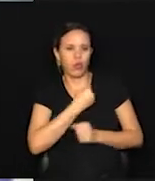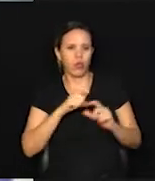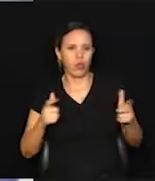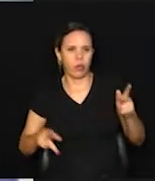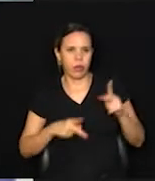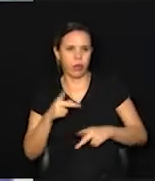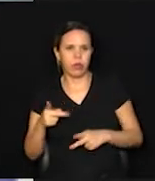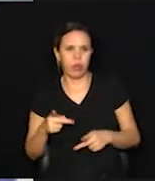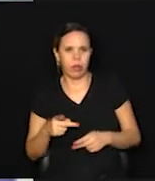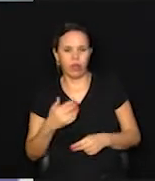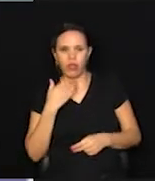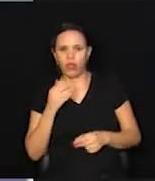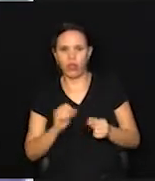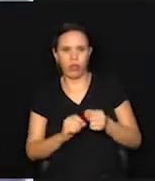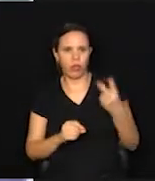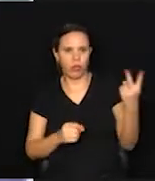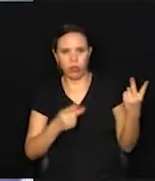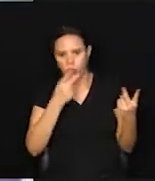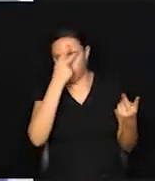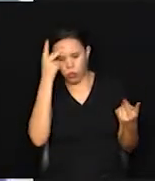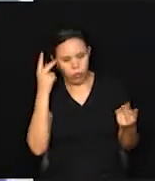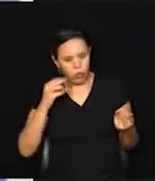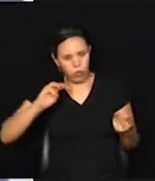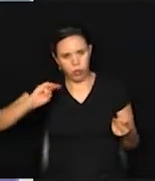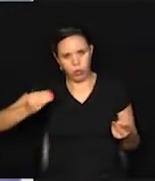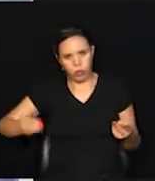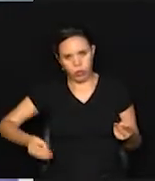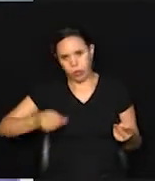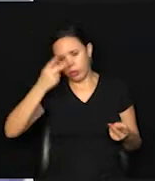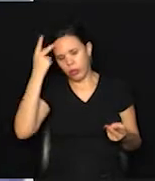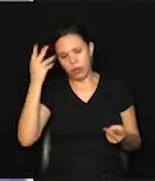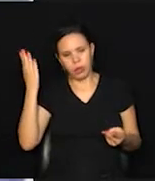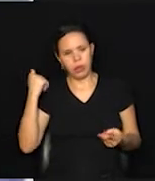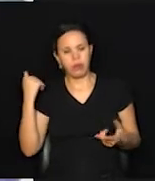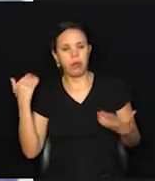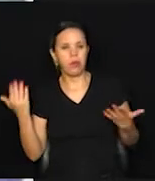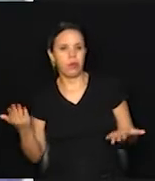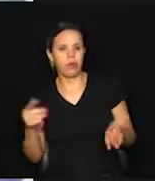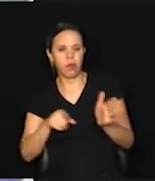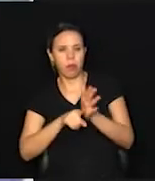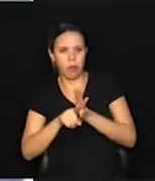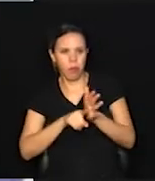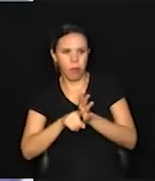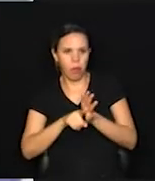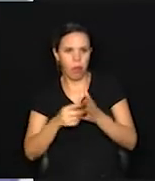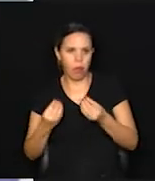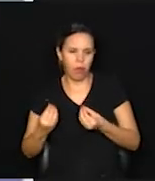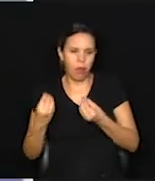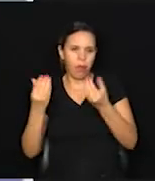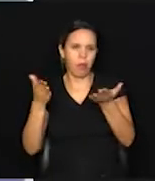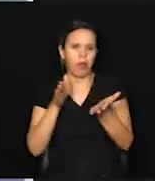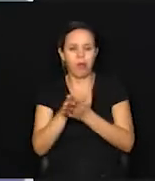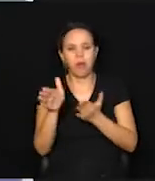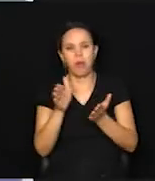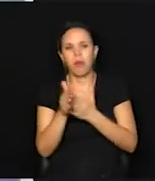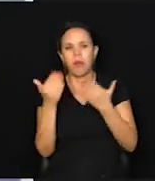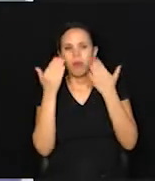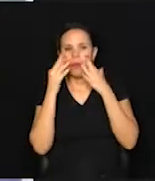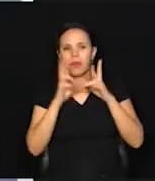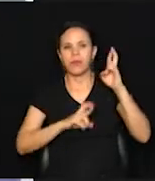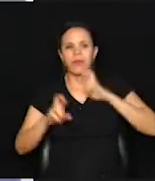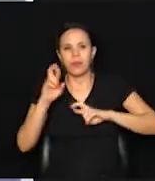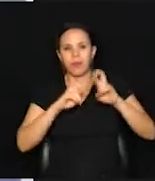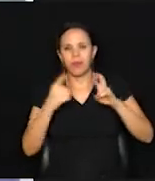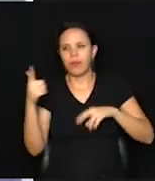adianta fazer isso com duas pessoas, tem que fazer com milhares de pessoas para poder saber, esses estudos são mandados para publicação, eles têm que ser revisados por